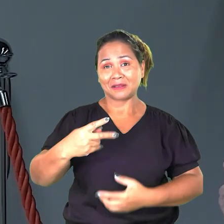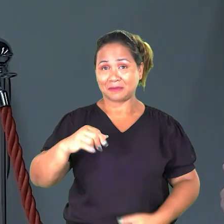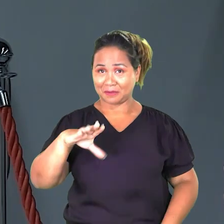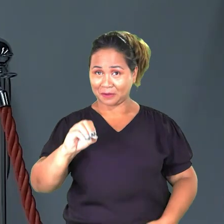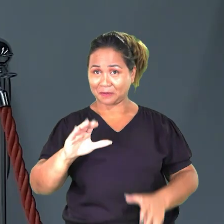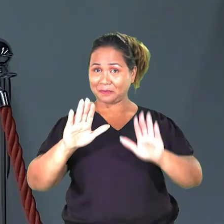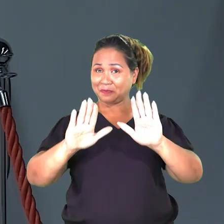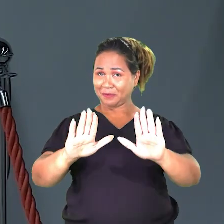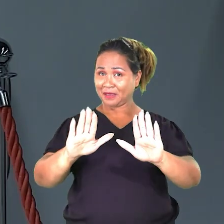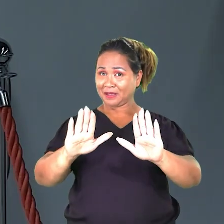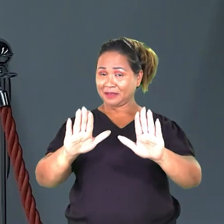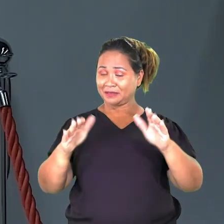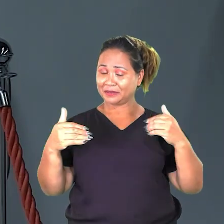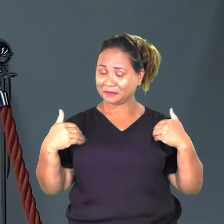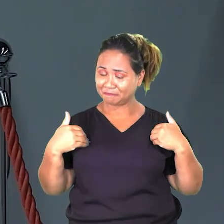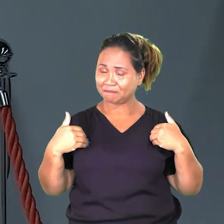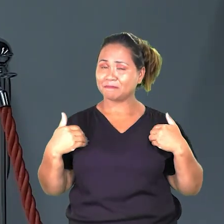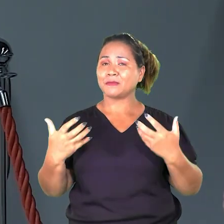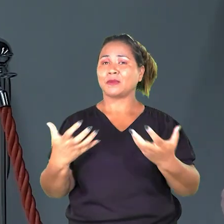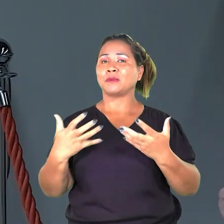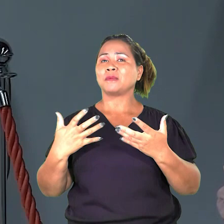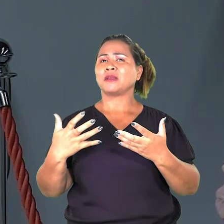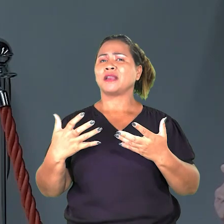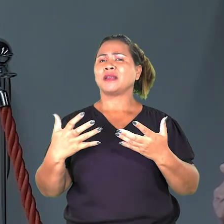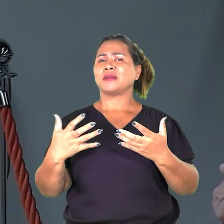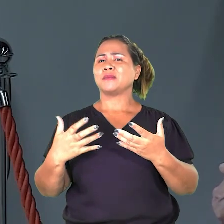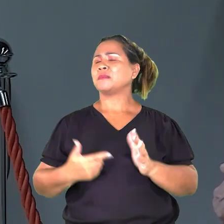espaço democrático poeta Paulo Bonfim?